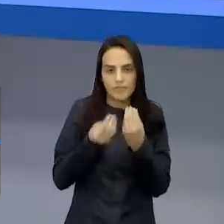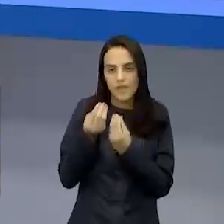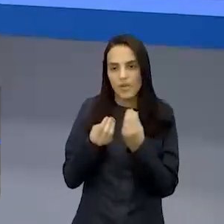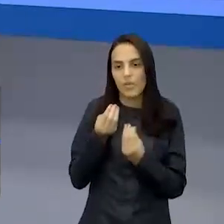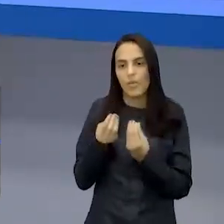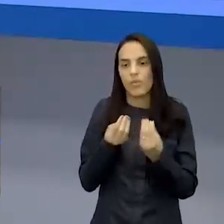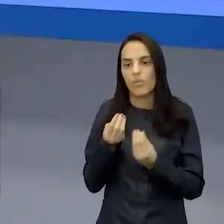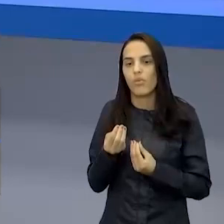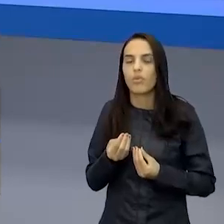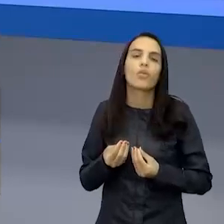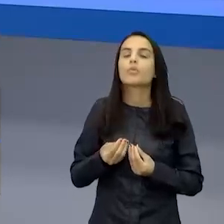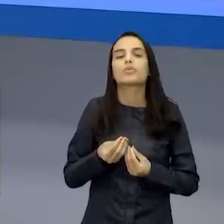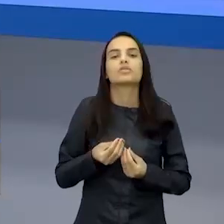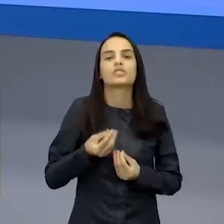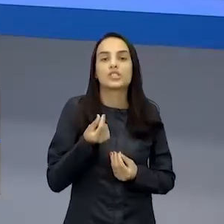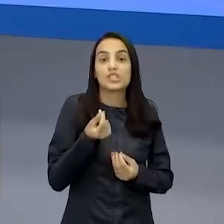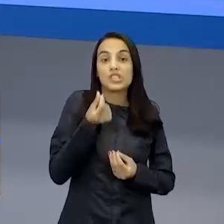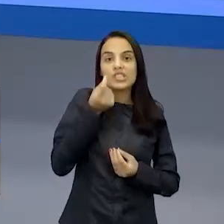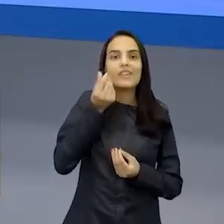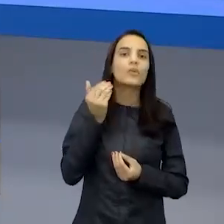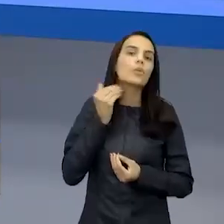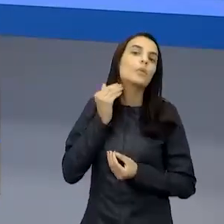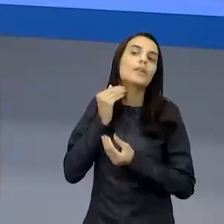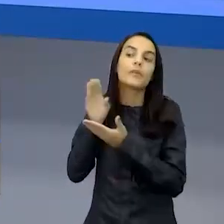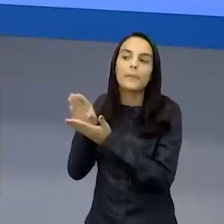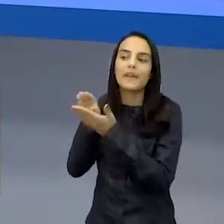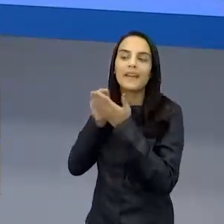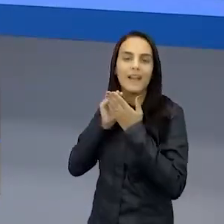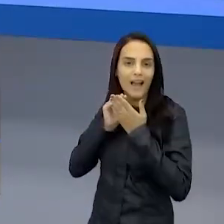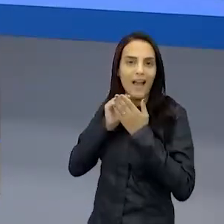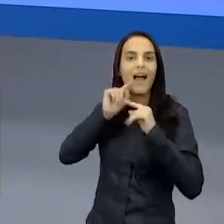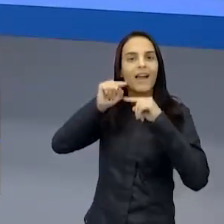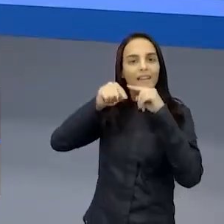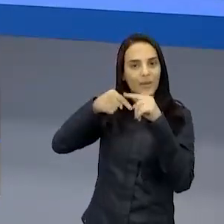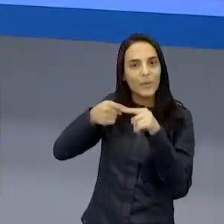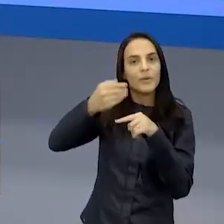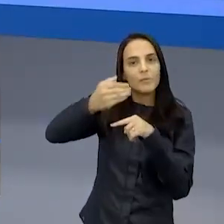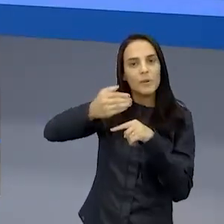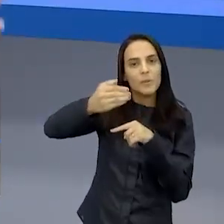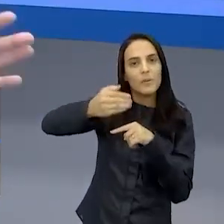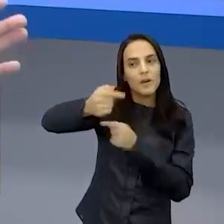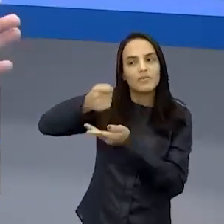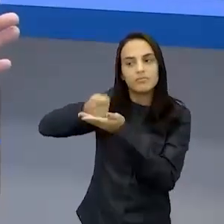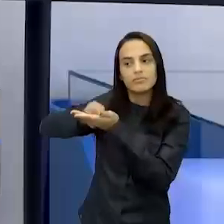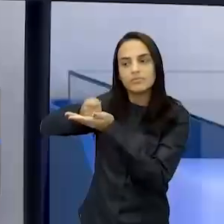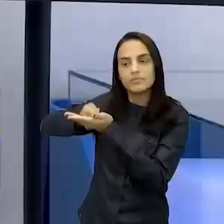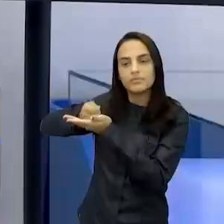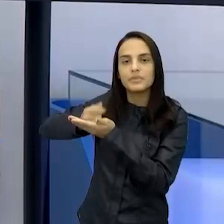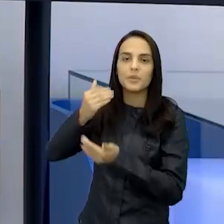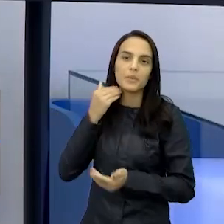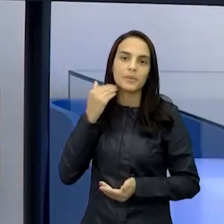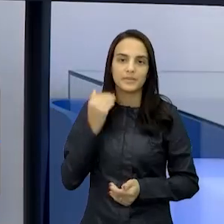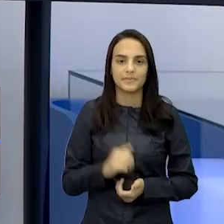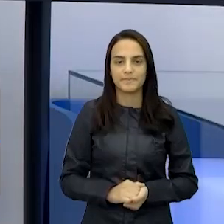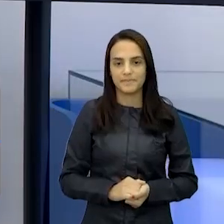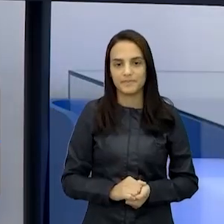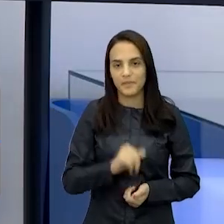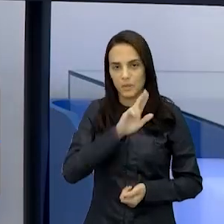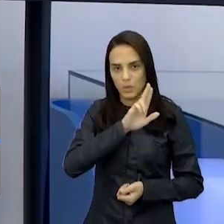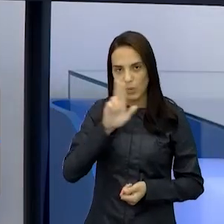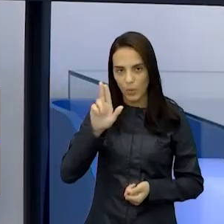essa parte de pegar dinheiro emprestado e ir pagando parcelinha por parcelinha ou até adiantando as parcelas. Exatamente, isso